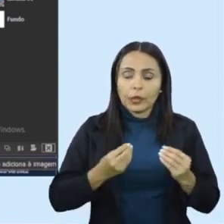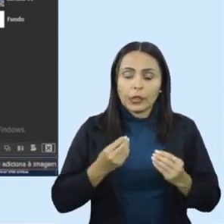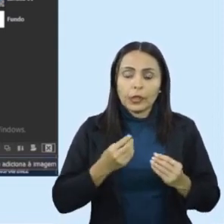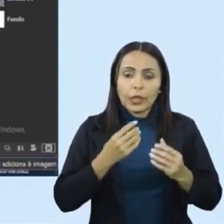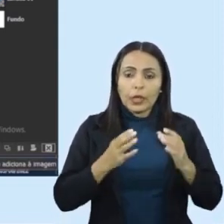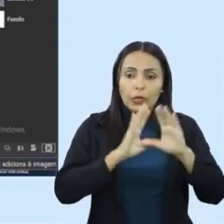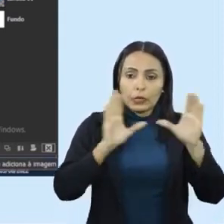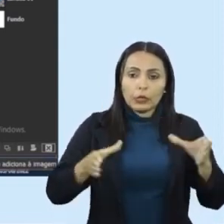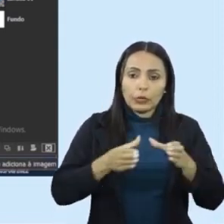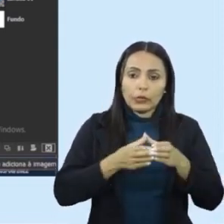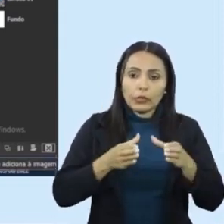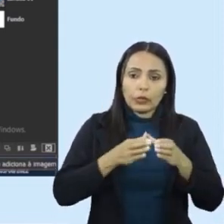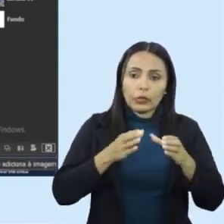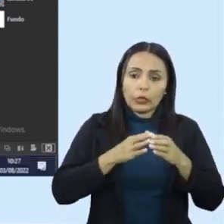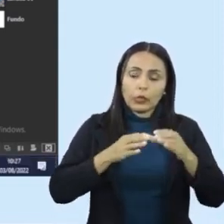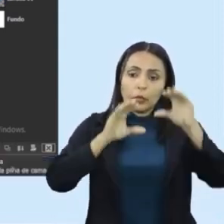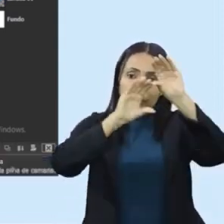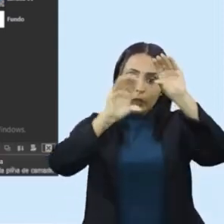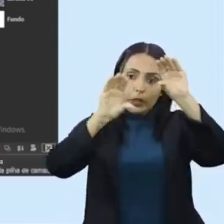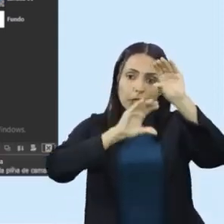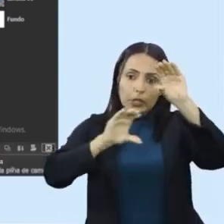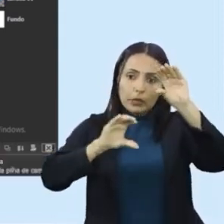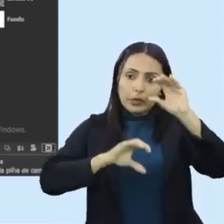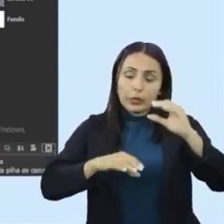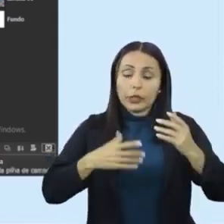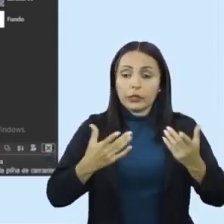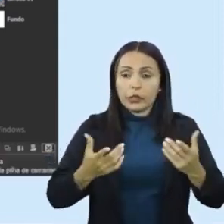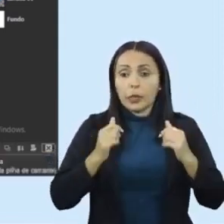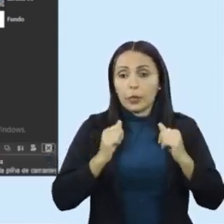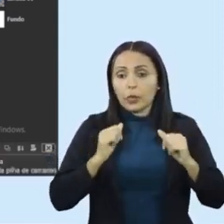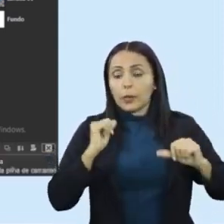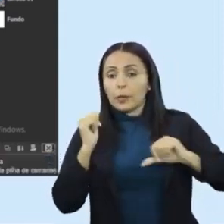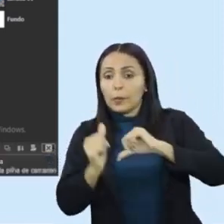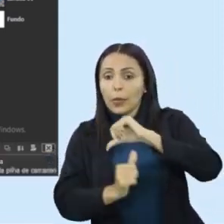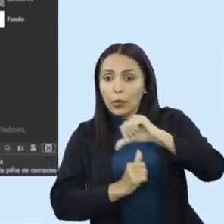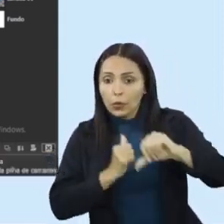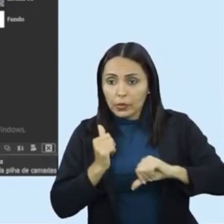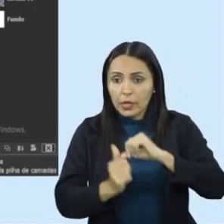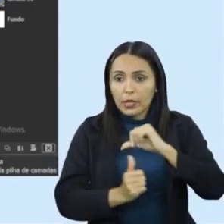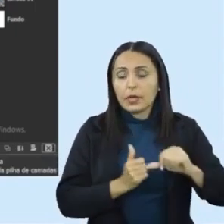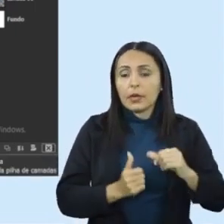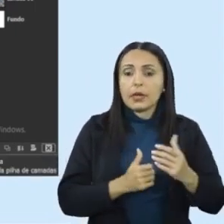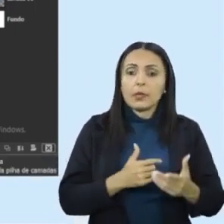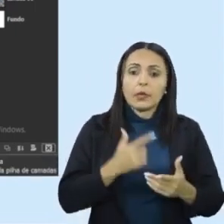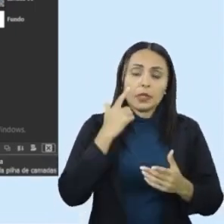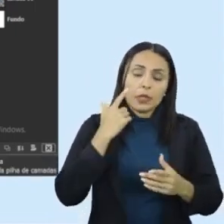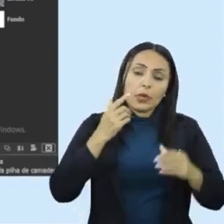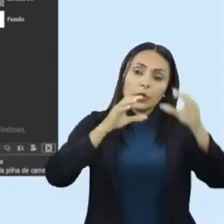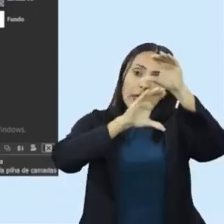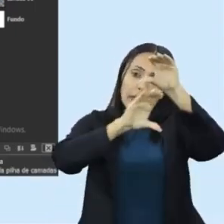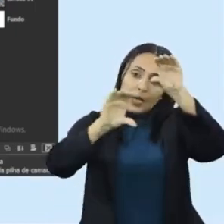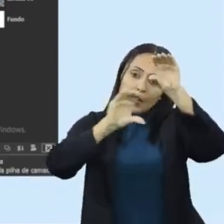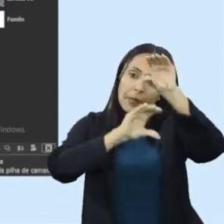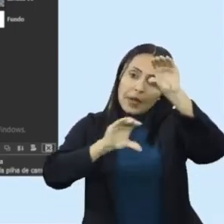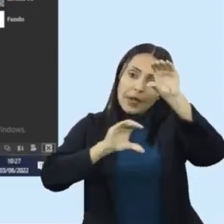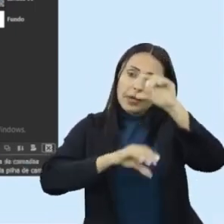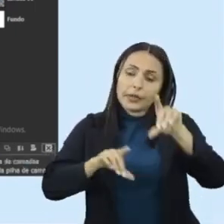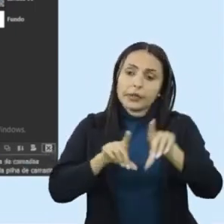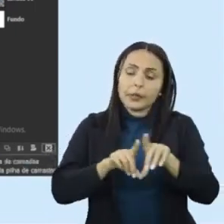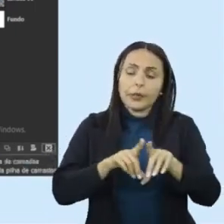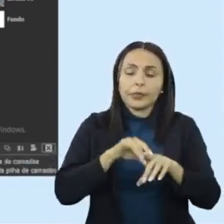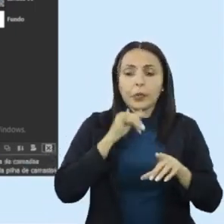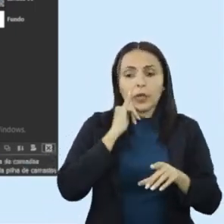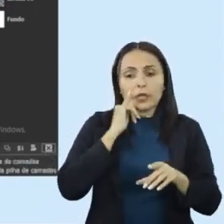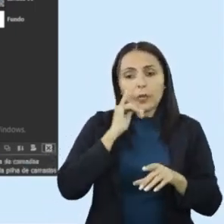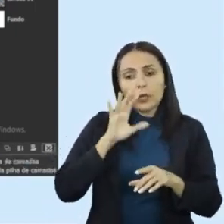de camadas, onde você pode alterar a posição da camada nessa pilha de camadas.